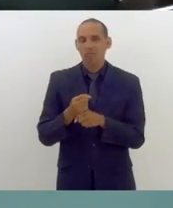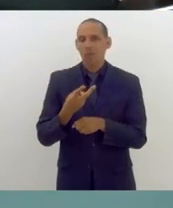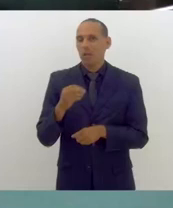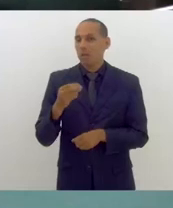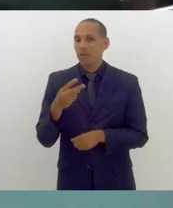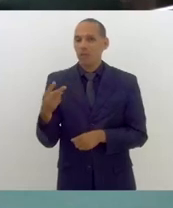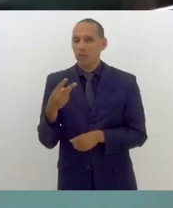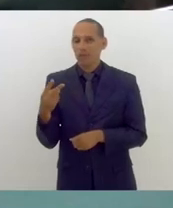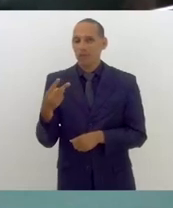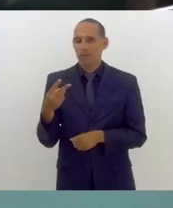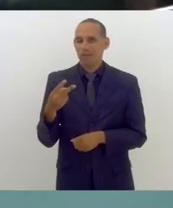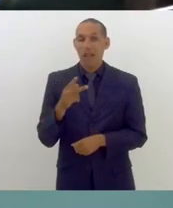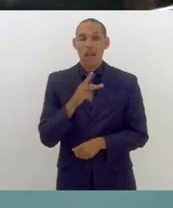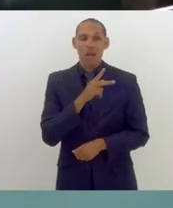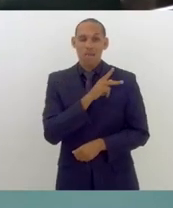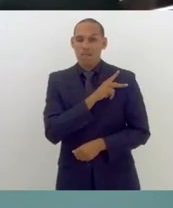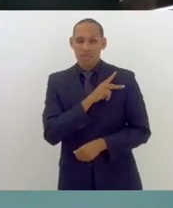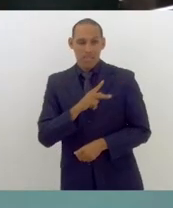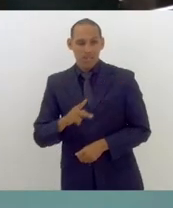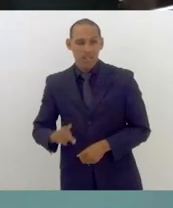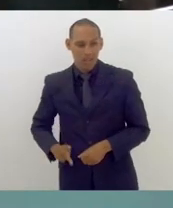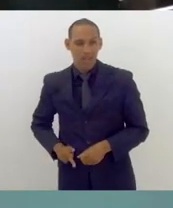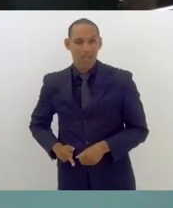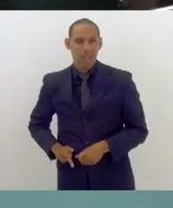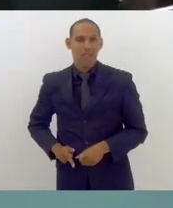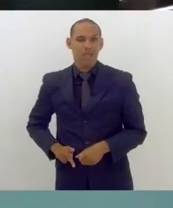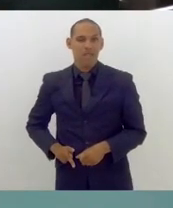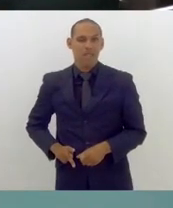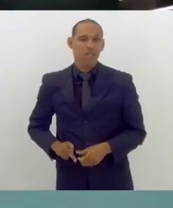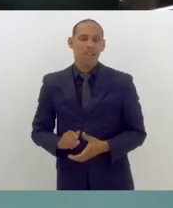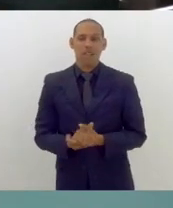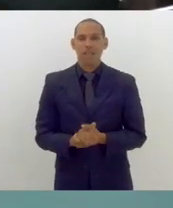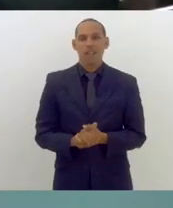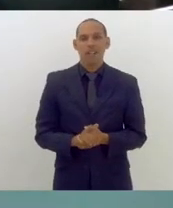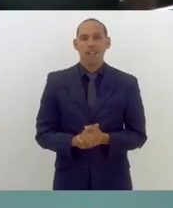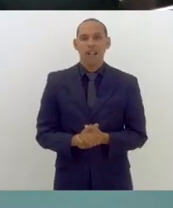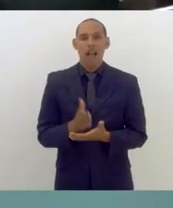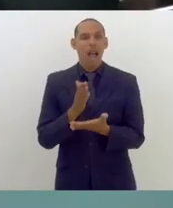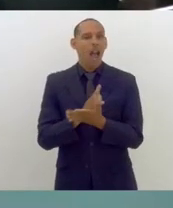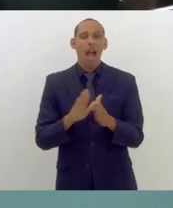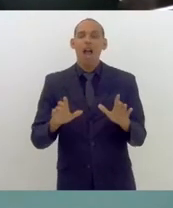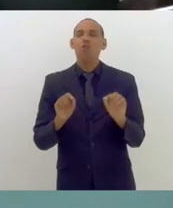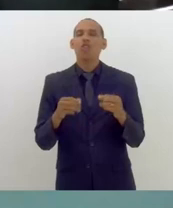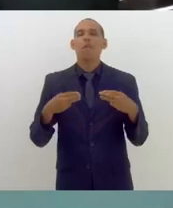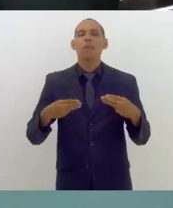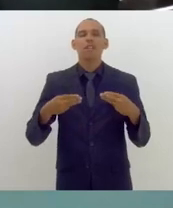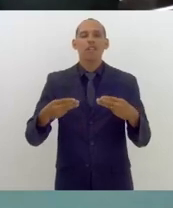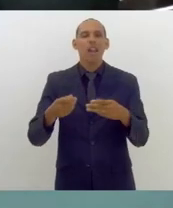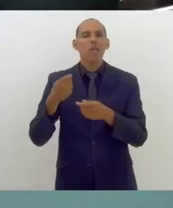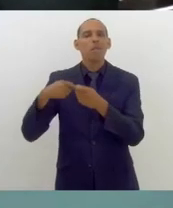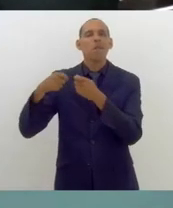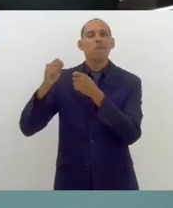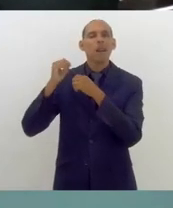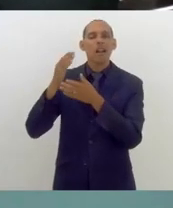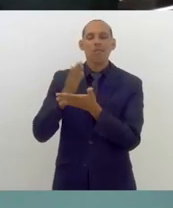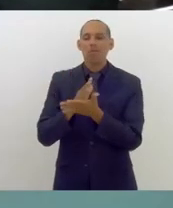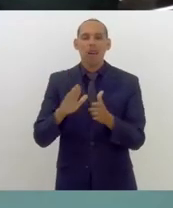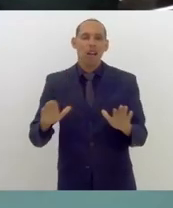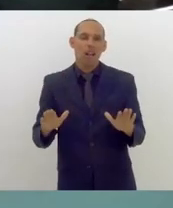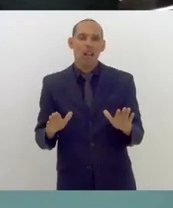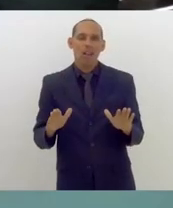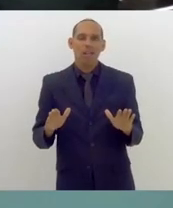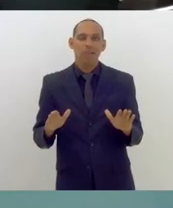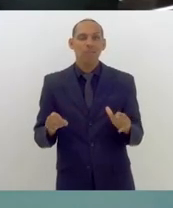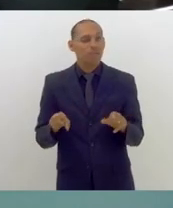inominável presidente da república ele ele extinguiu o Ministério da Pesca como